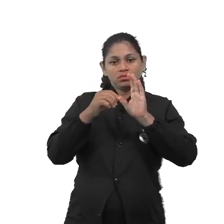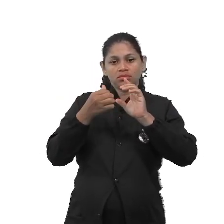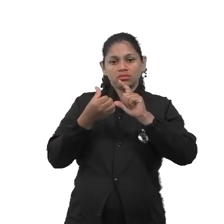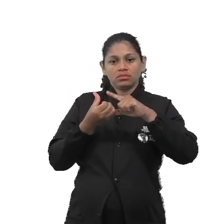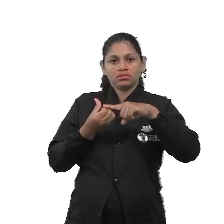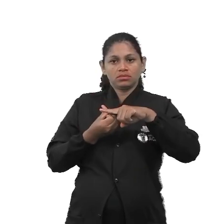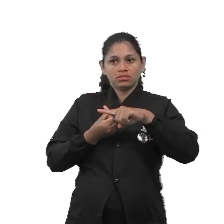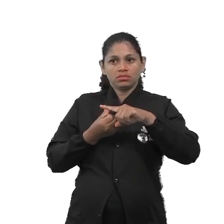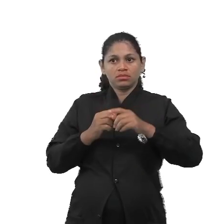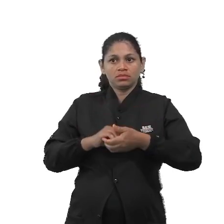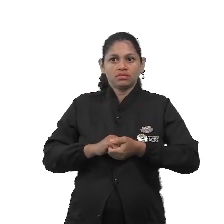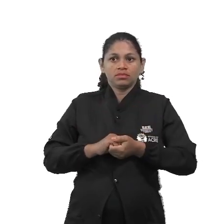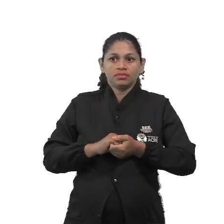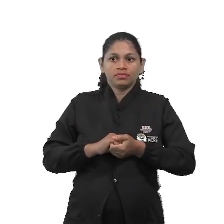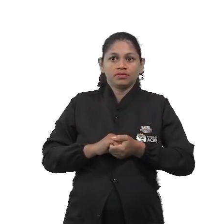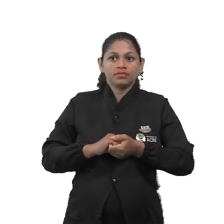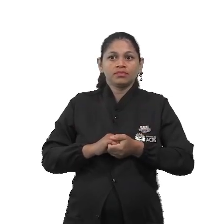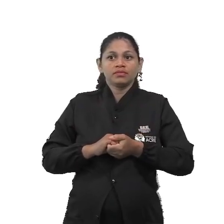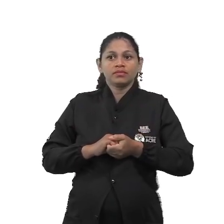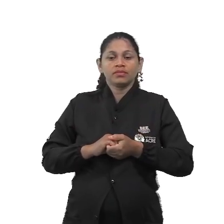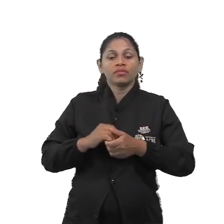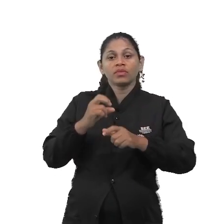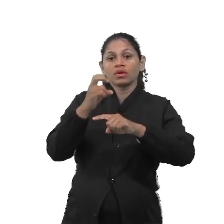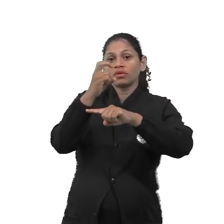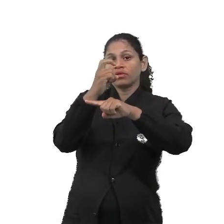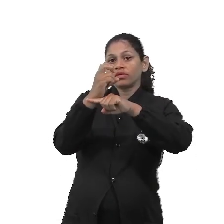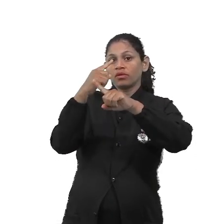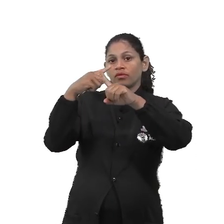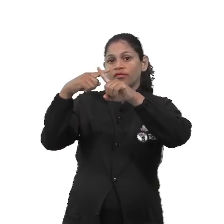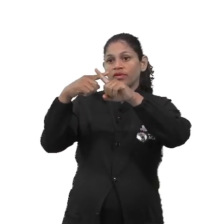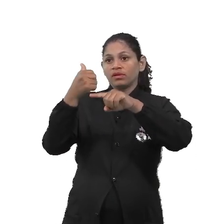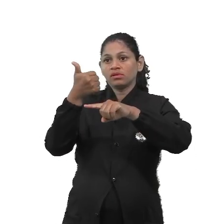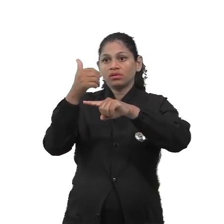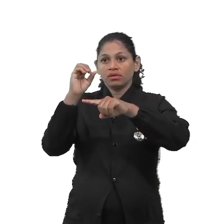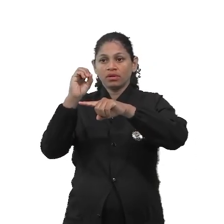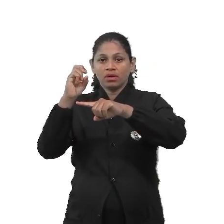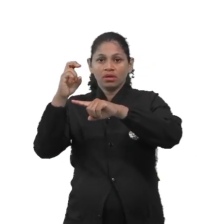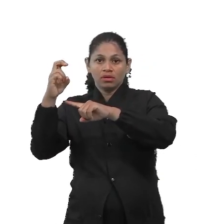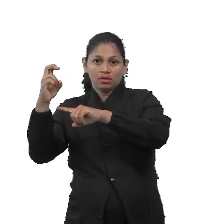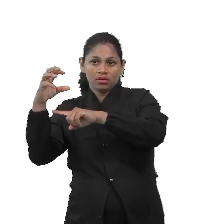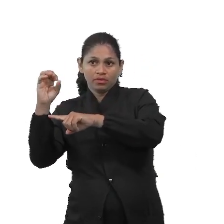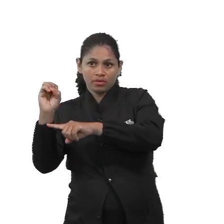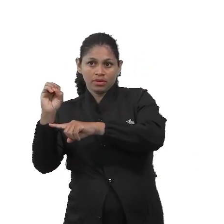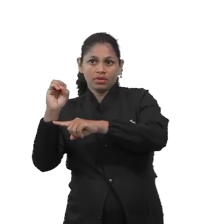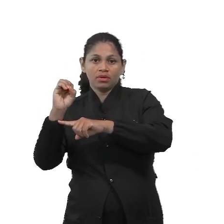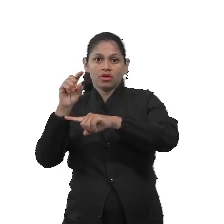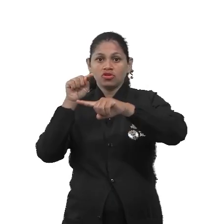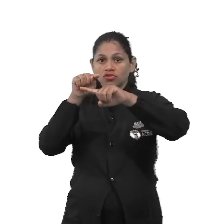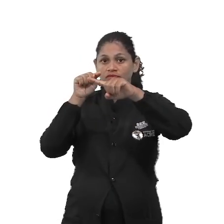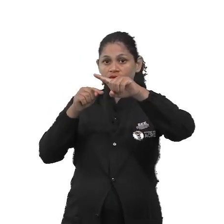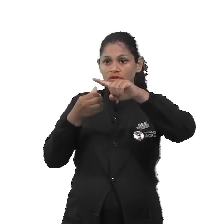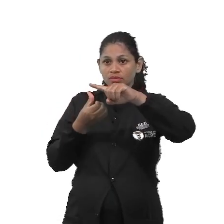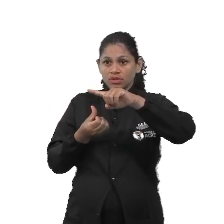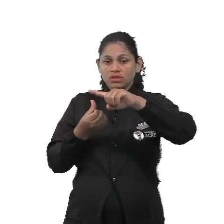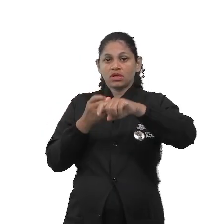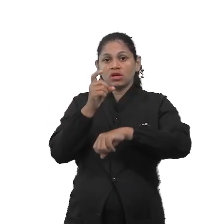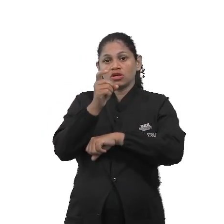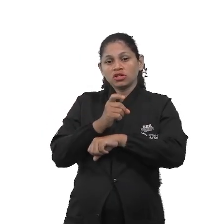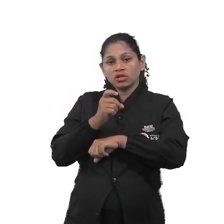eu vou multiplicar aqui, ó, 5 vezes 10 dá 50, dividido por 6, o x vai ser igual